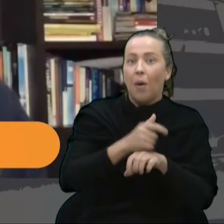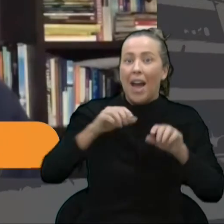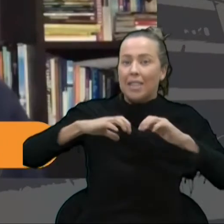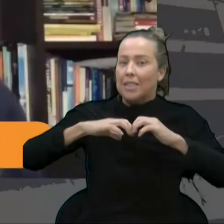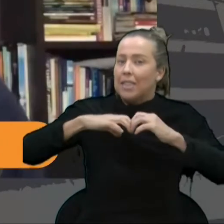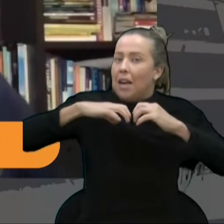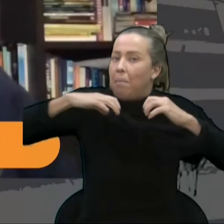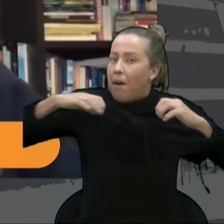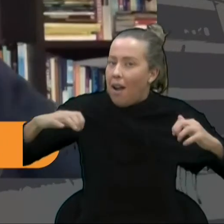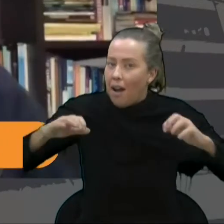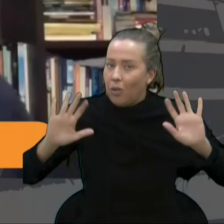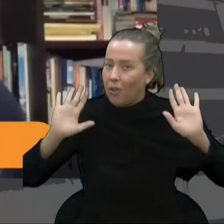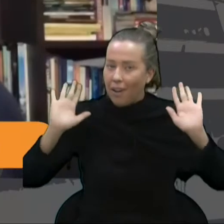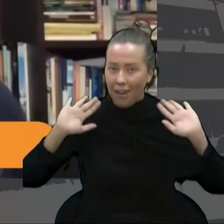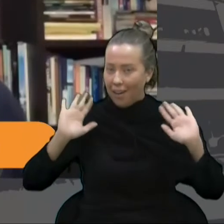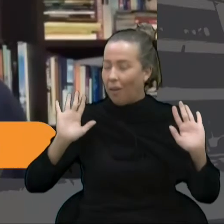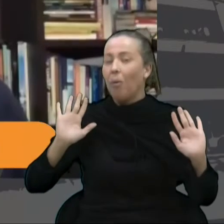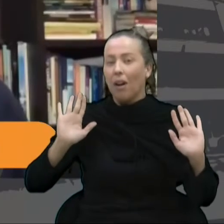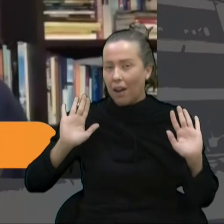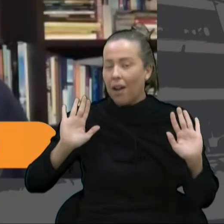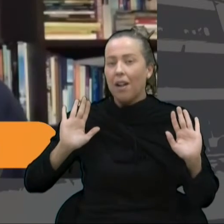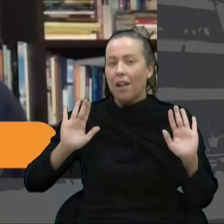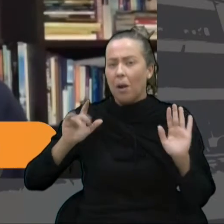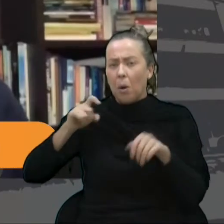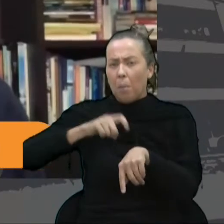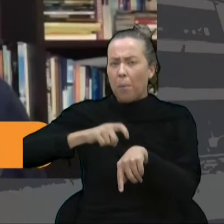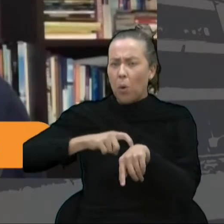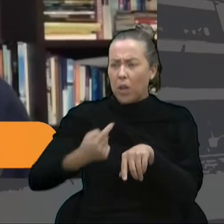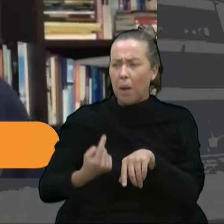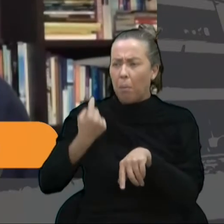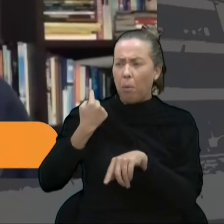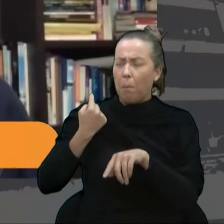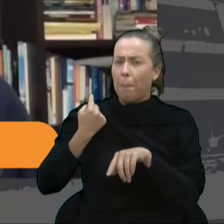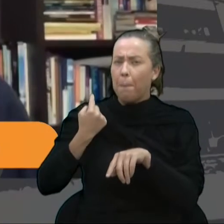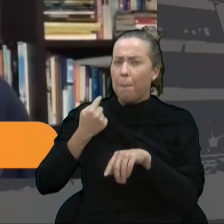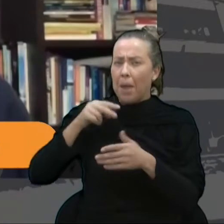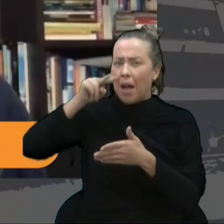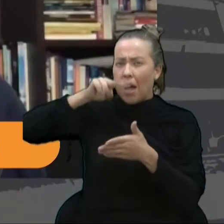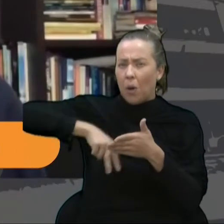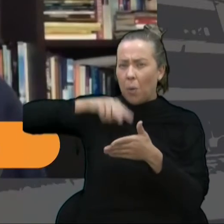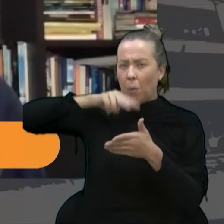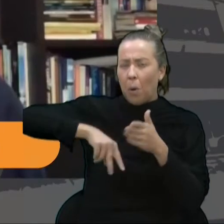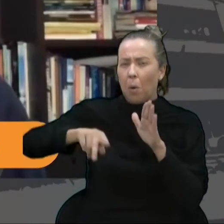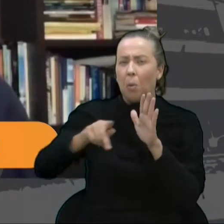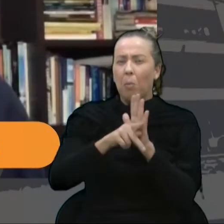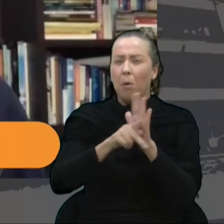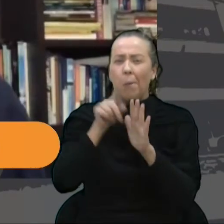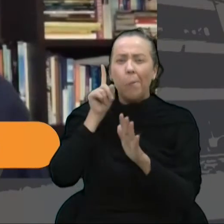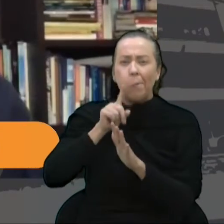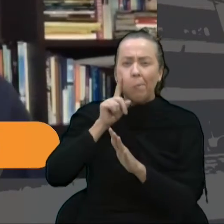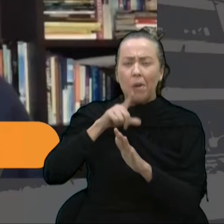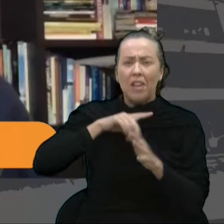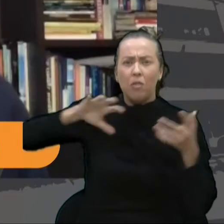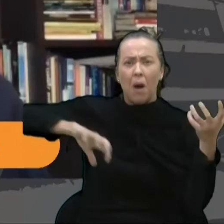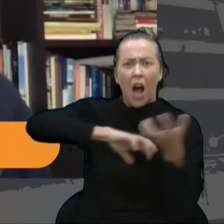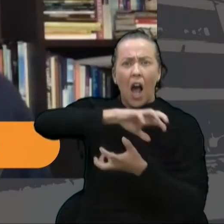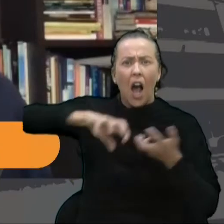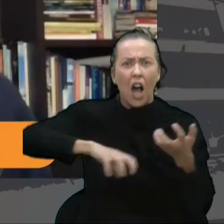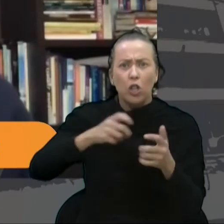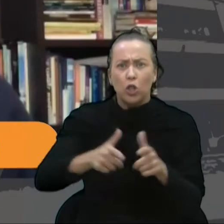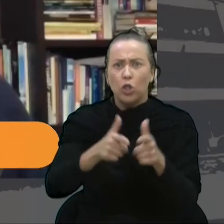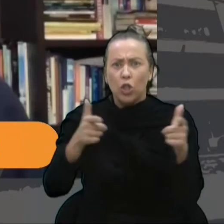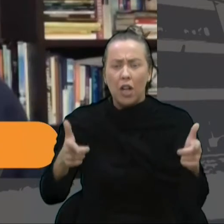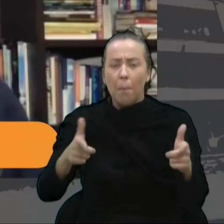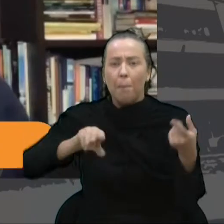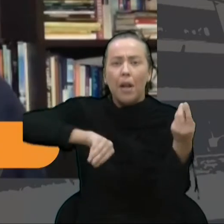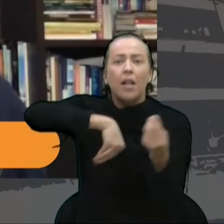separar isso. Aliás, houve agora há pouco tempo no Washington Post uma espécie de rebelião para não misturar